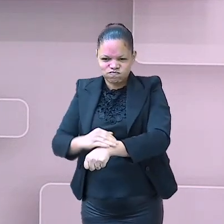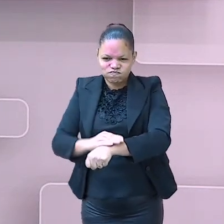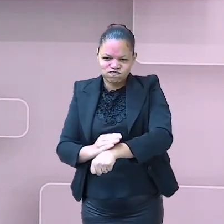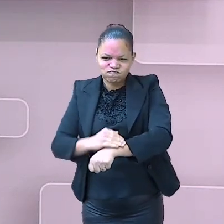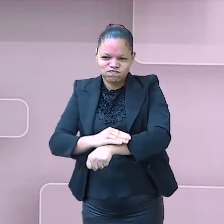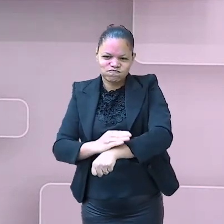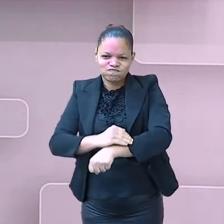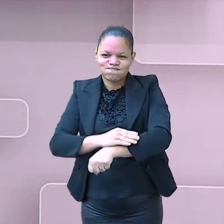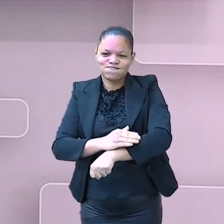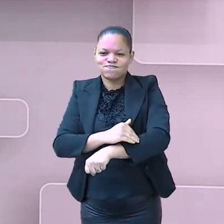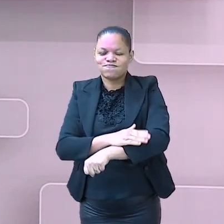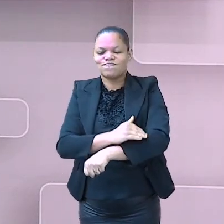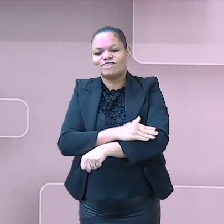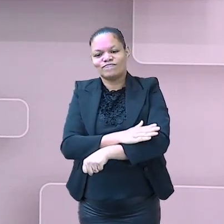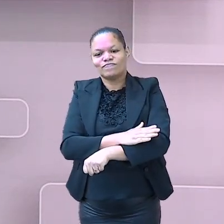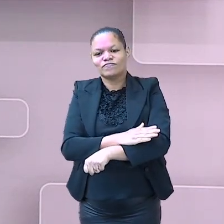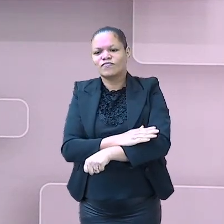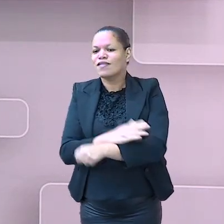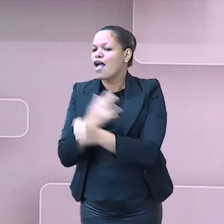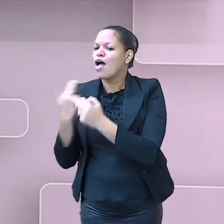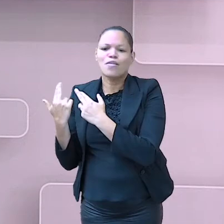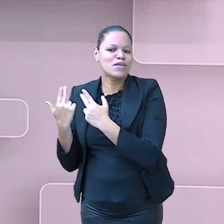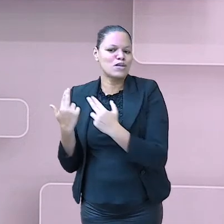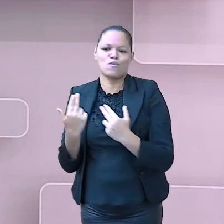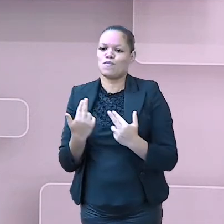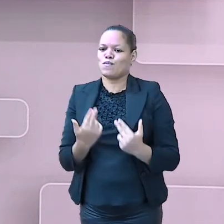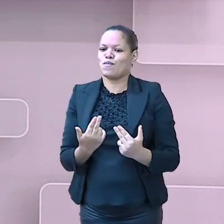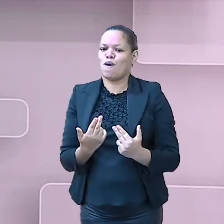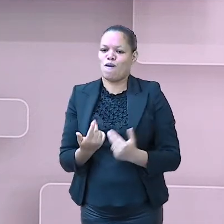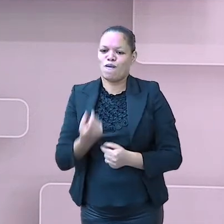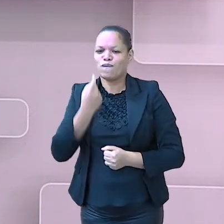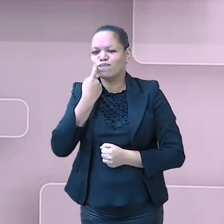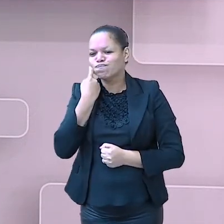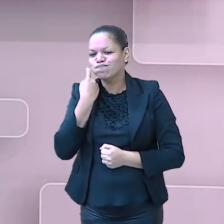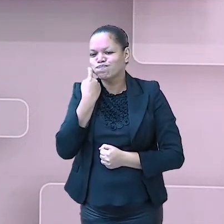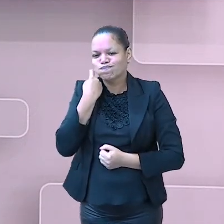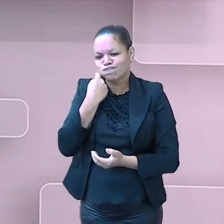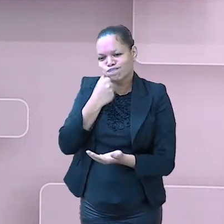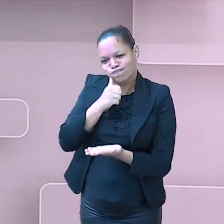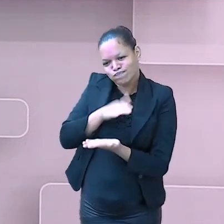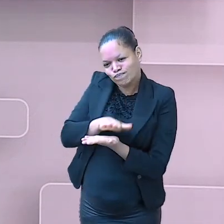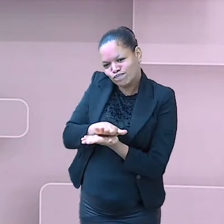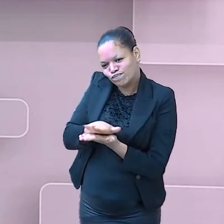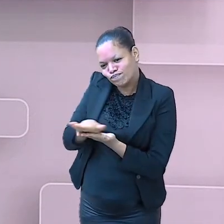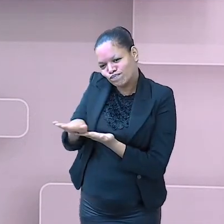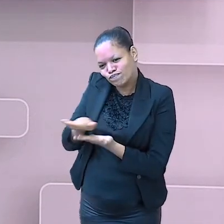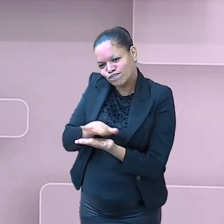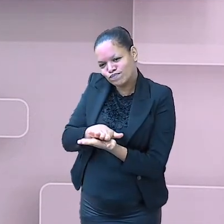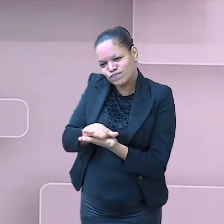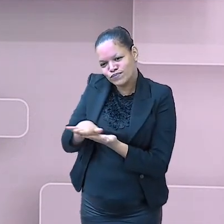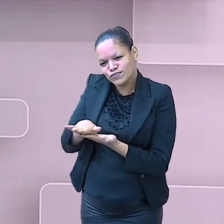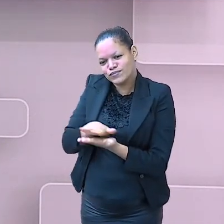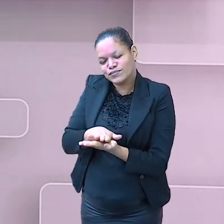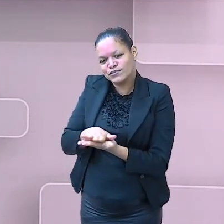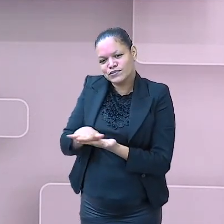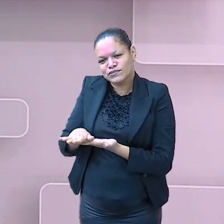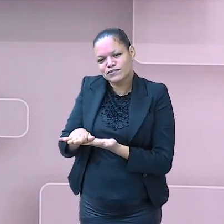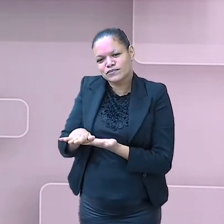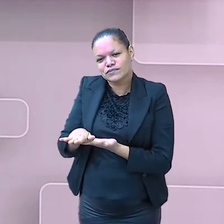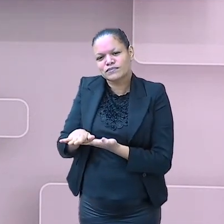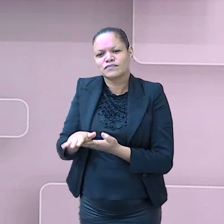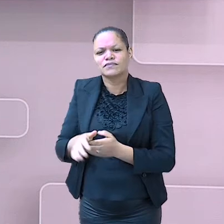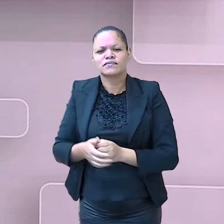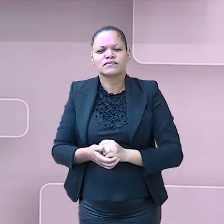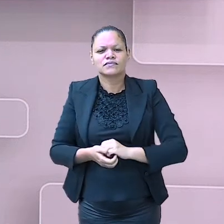grudada igual do peixe cartilaginoso. Ela é mais flexível. E se acontecer desse